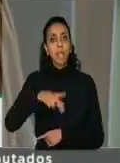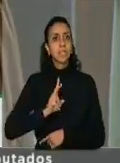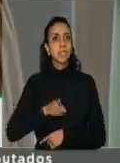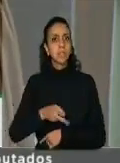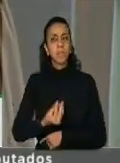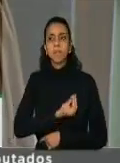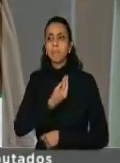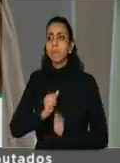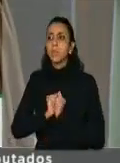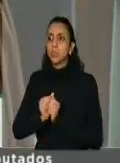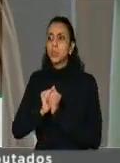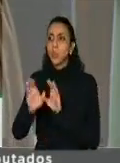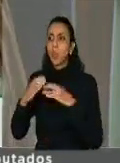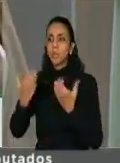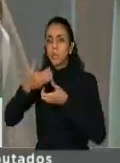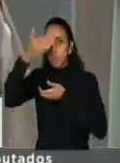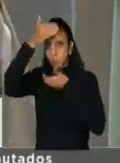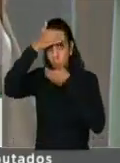comunidade muçulmana.